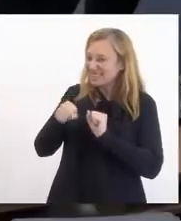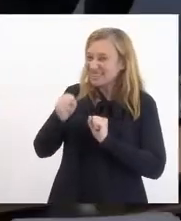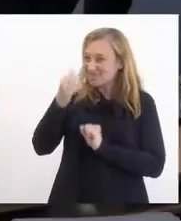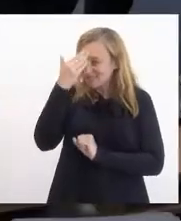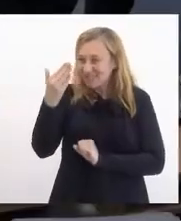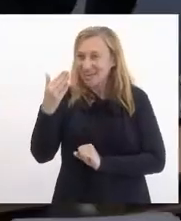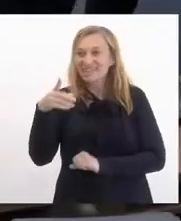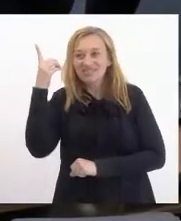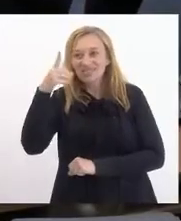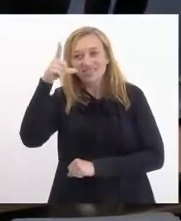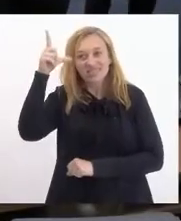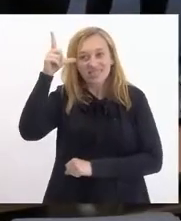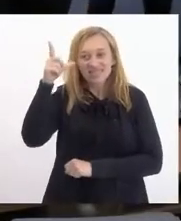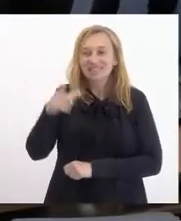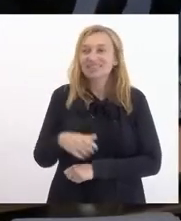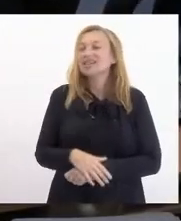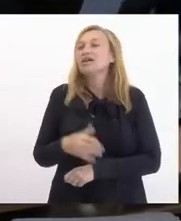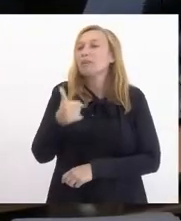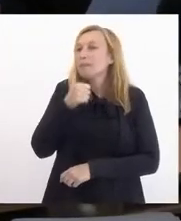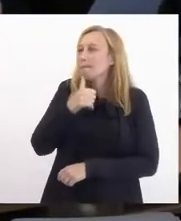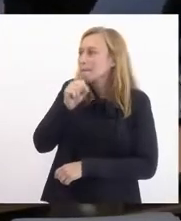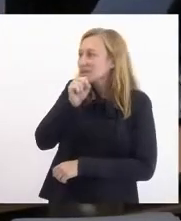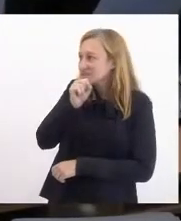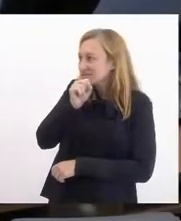Lucinha. E, mãe,